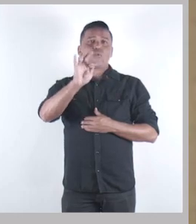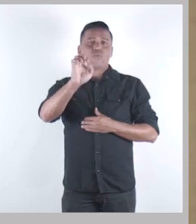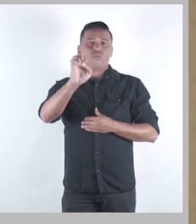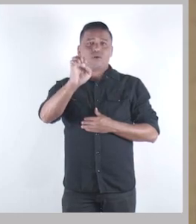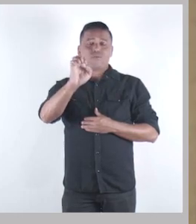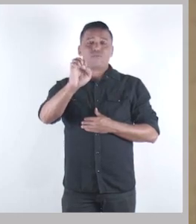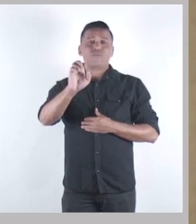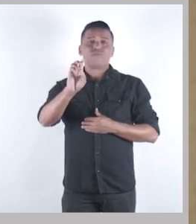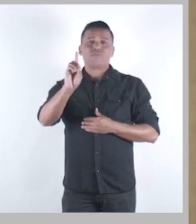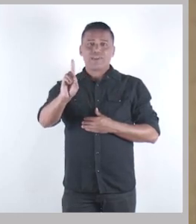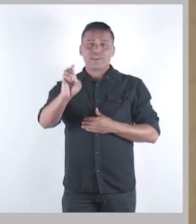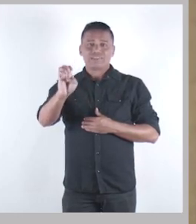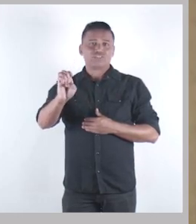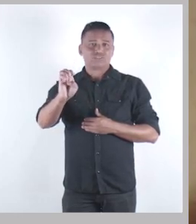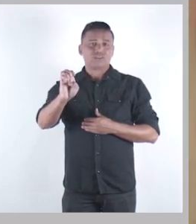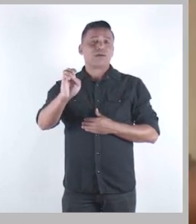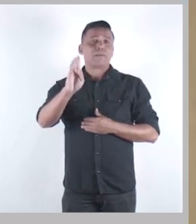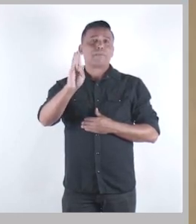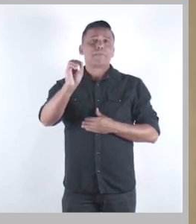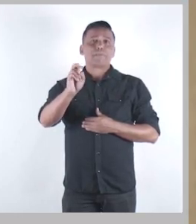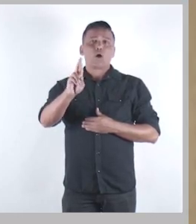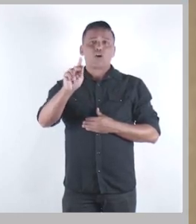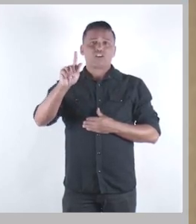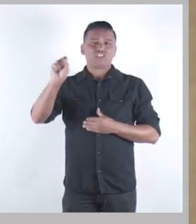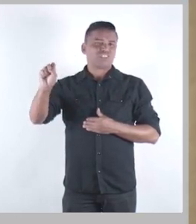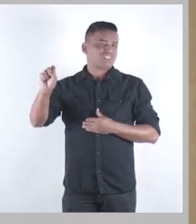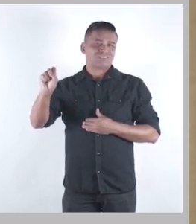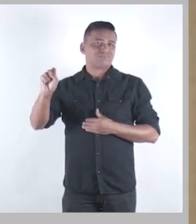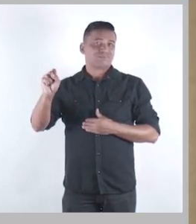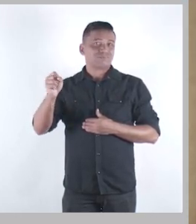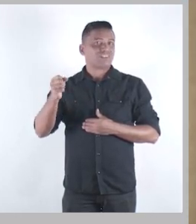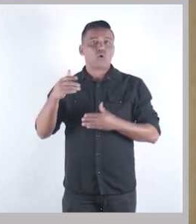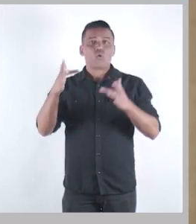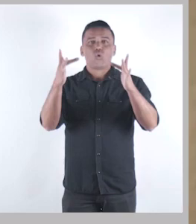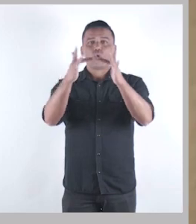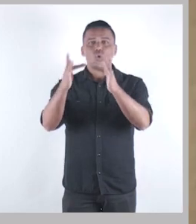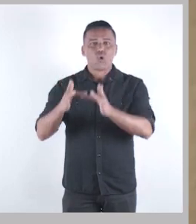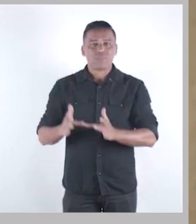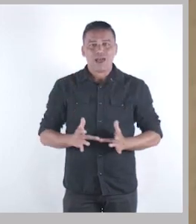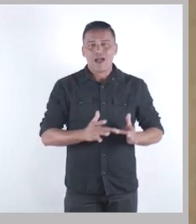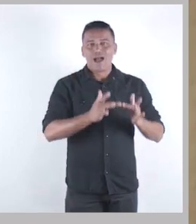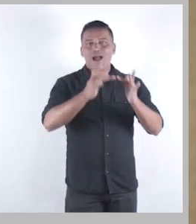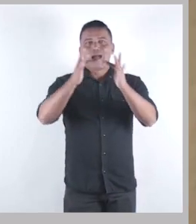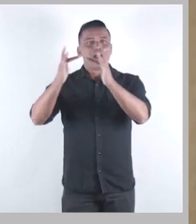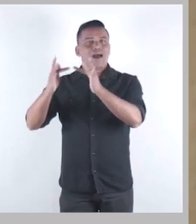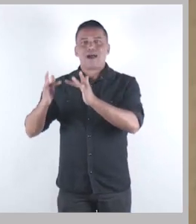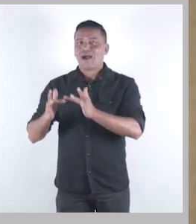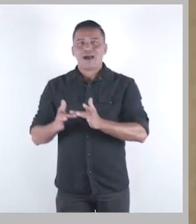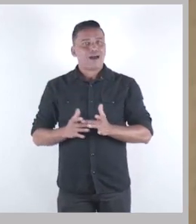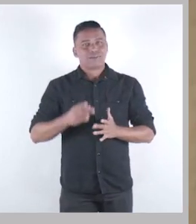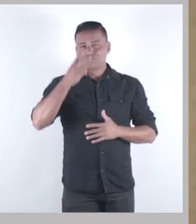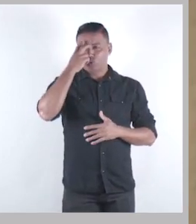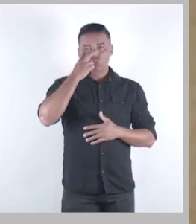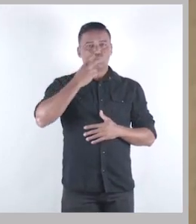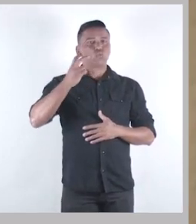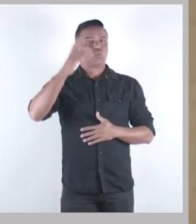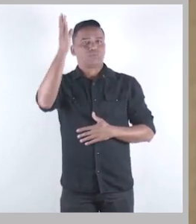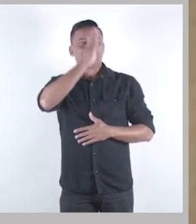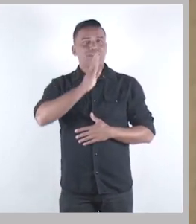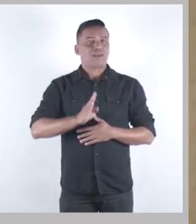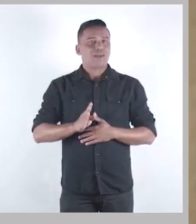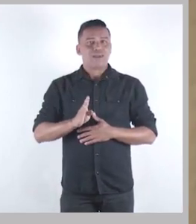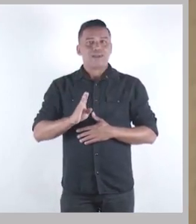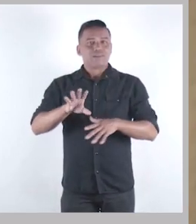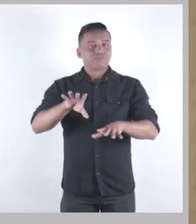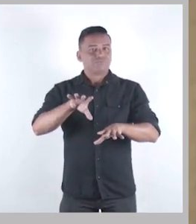minha vida. Fora, pronto, entrei em contato com outra realidade brasileira que a gente ouvia falar e que passou a fazer parte, portanto, do